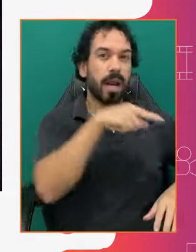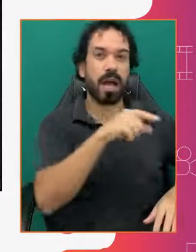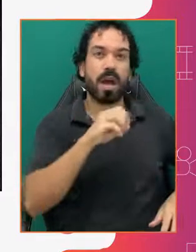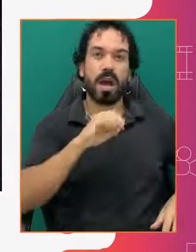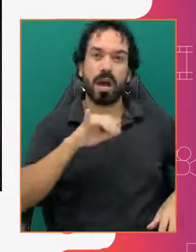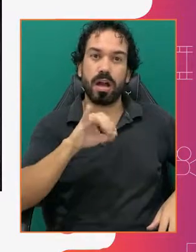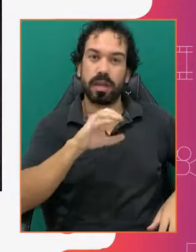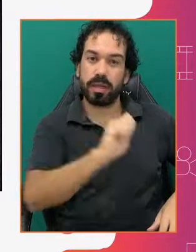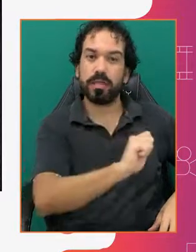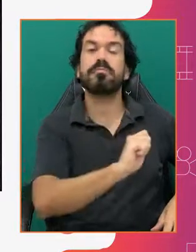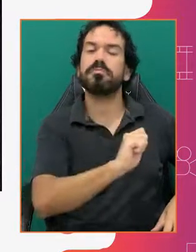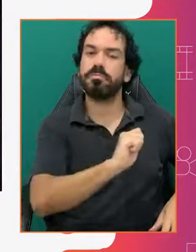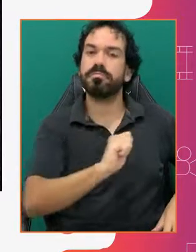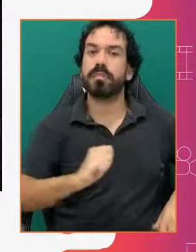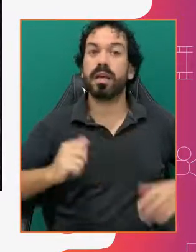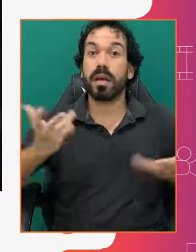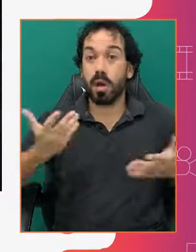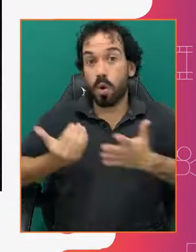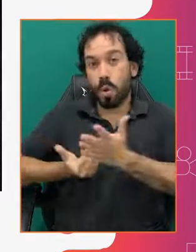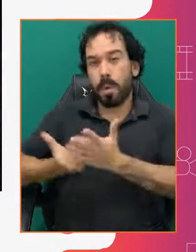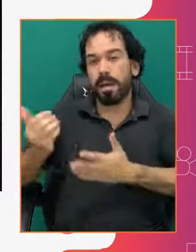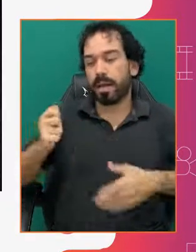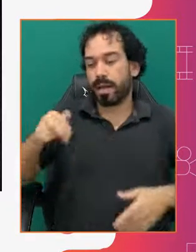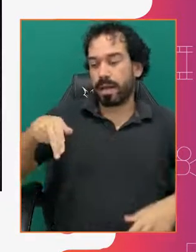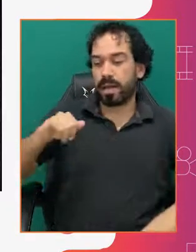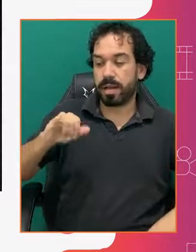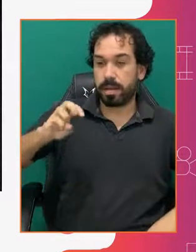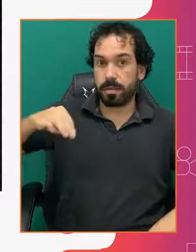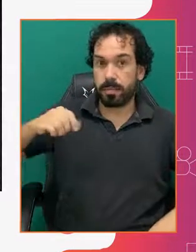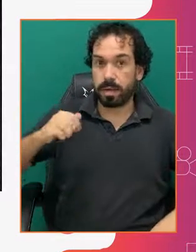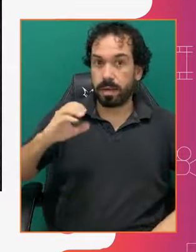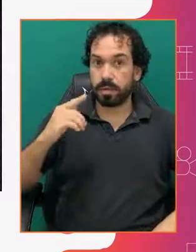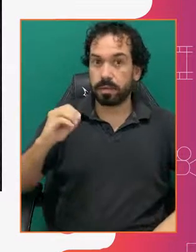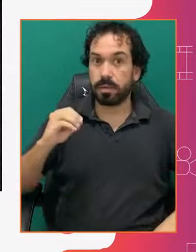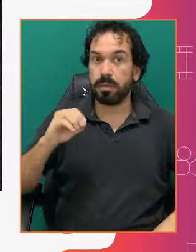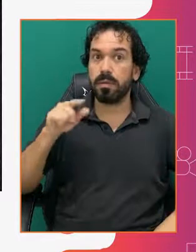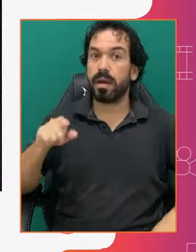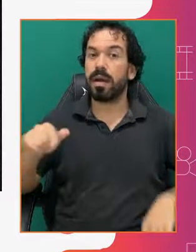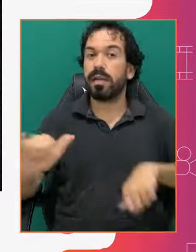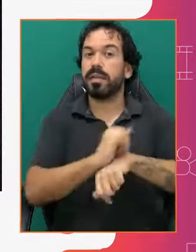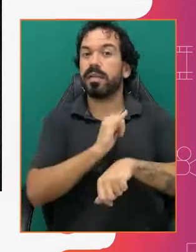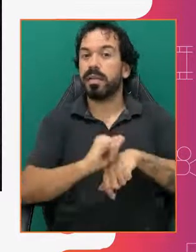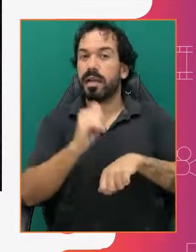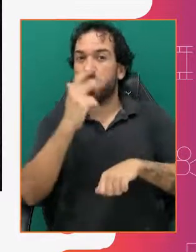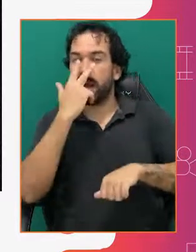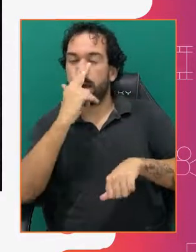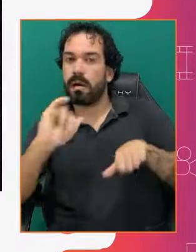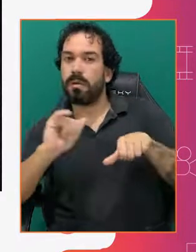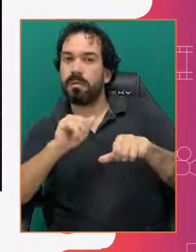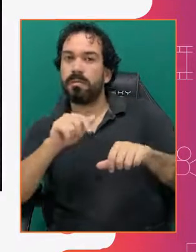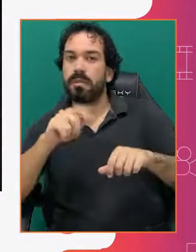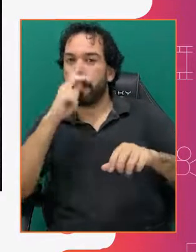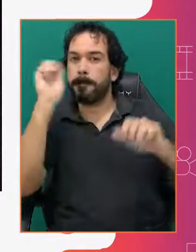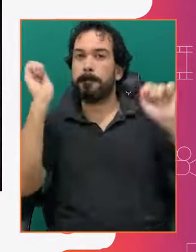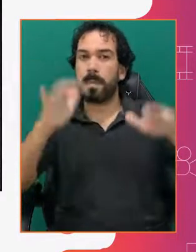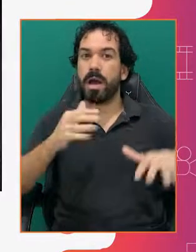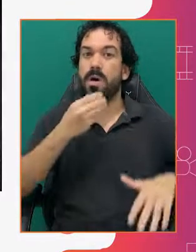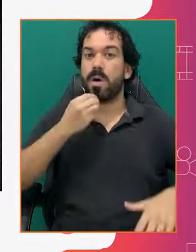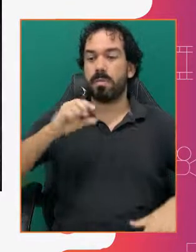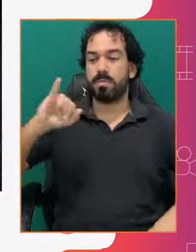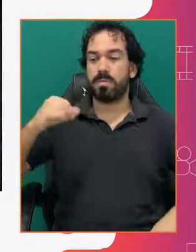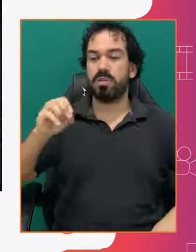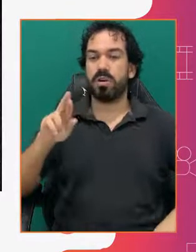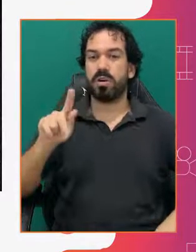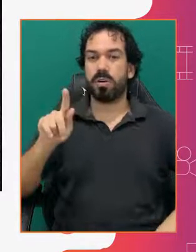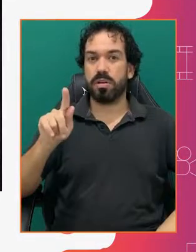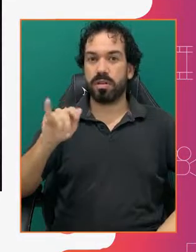ópticas, a ideia primitiva de animação surgiu com os truques de ilusionismo do Georges